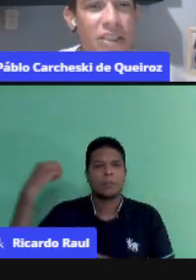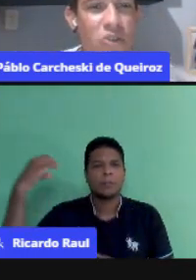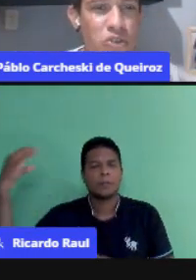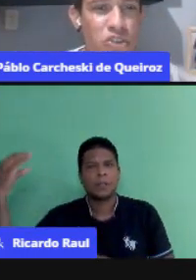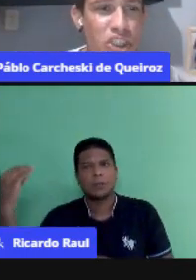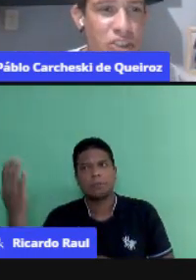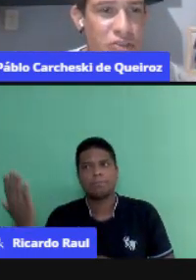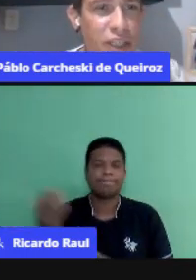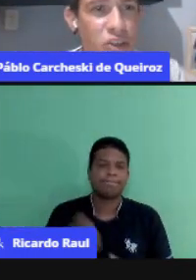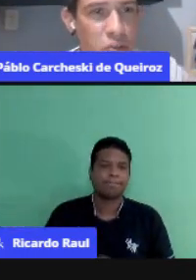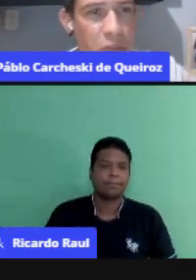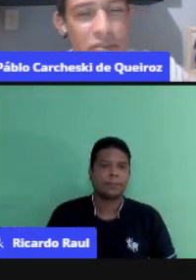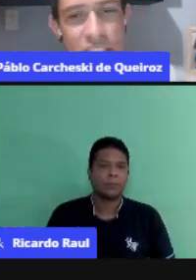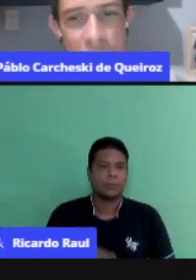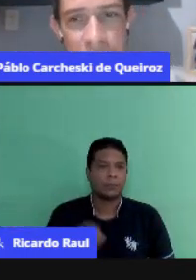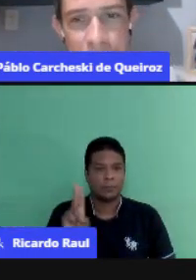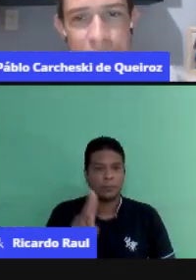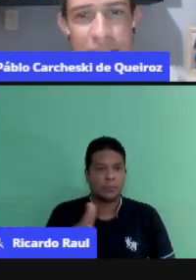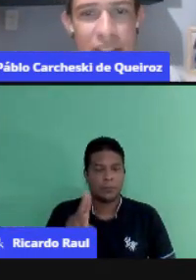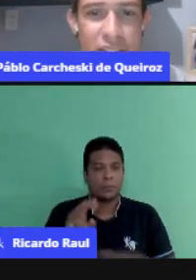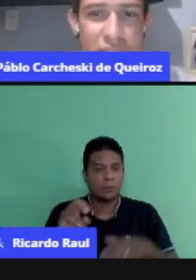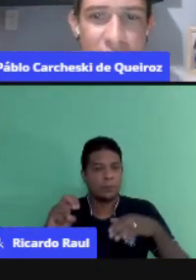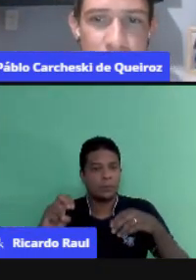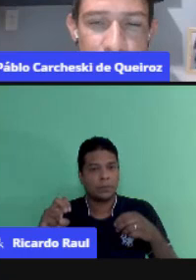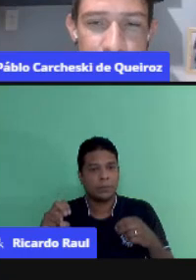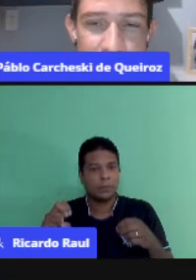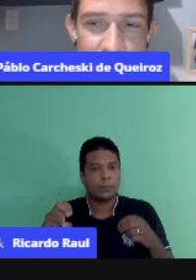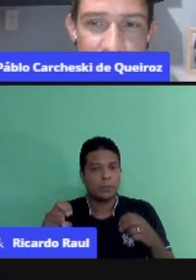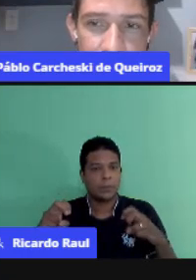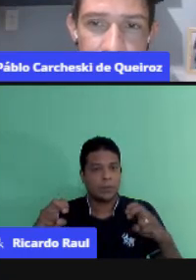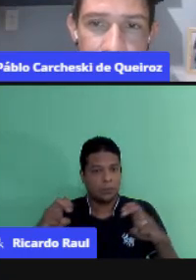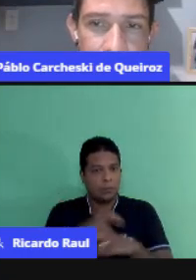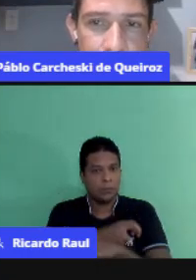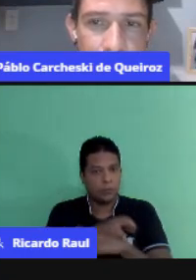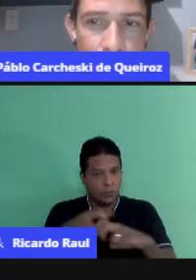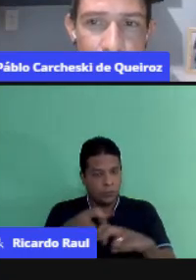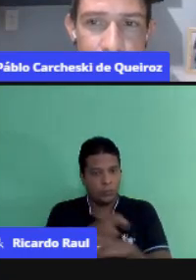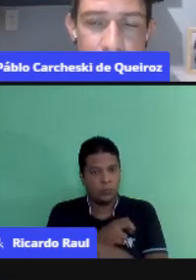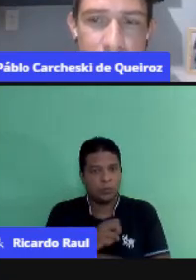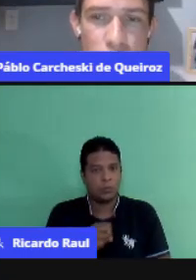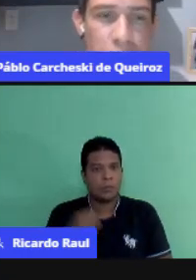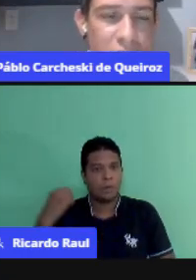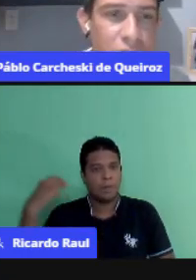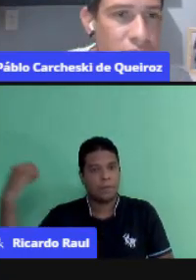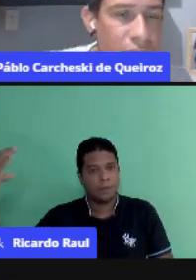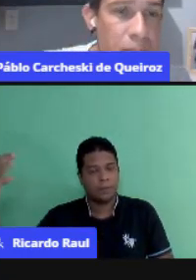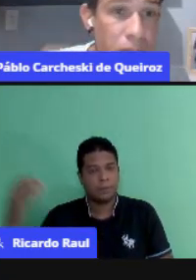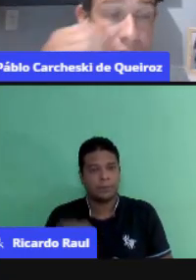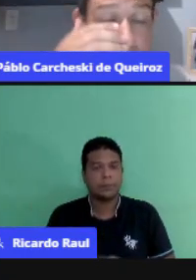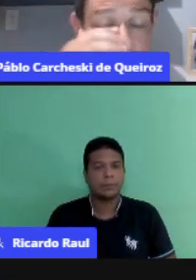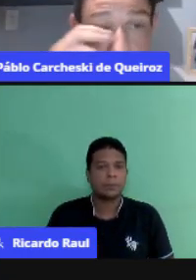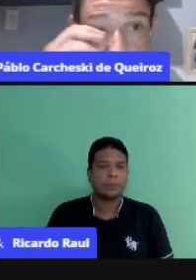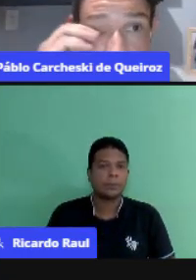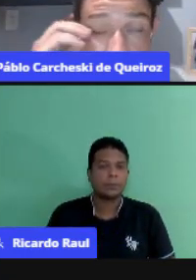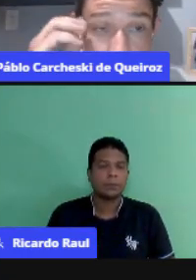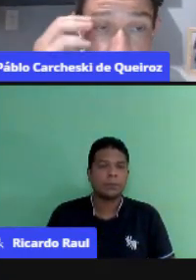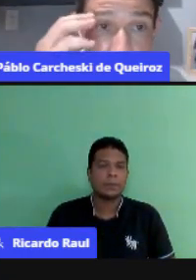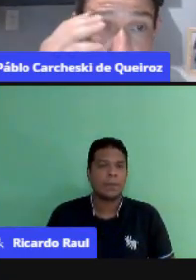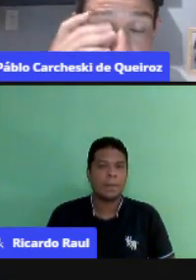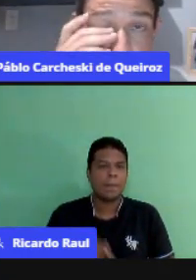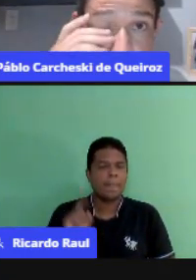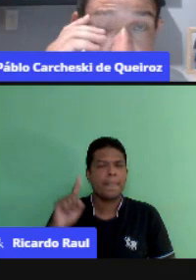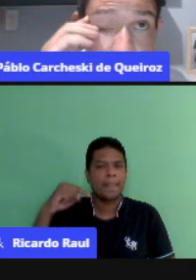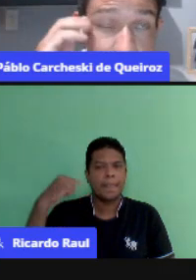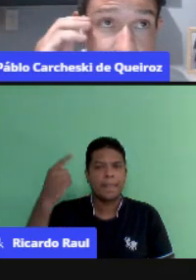pode fazer uso de veículos para viajar, pensa, né, pode pensar isso aí. Só que aí, com o passar do tempo, né, você